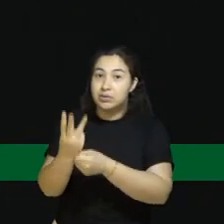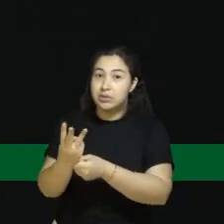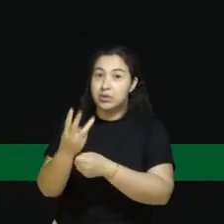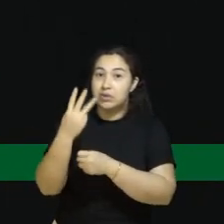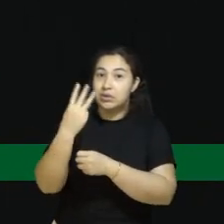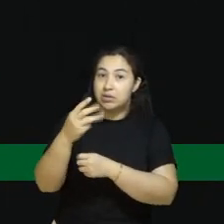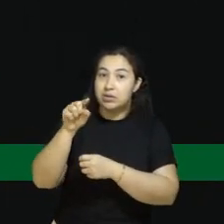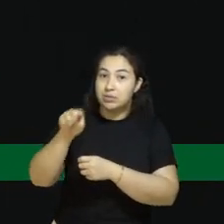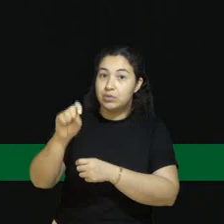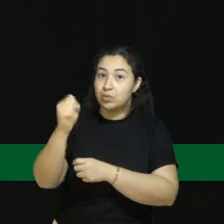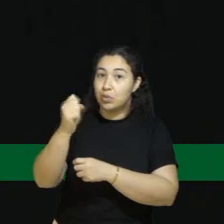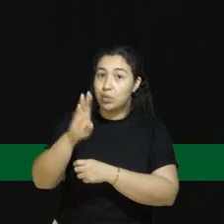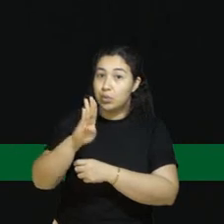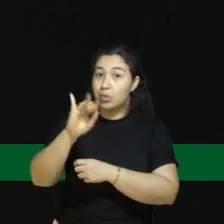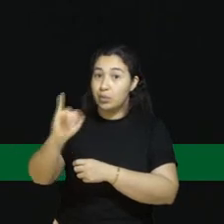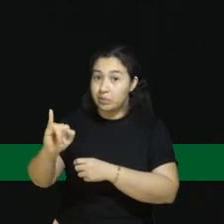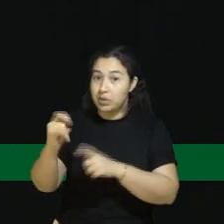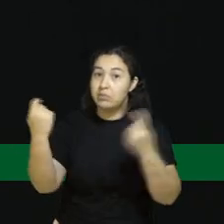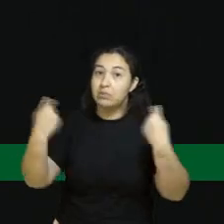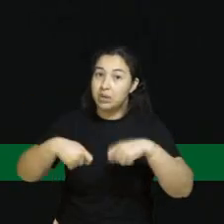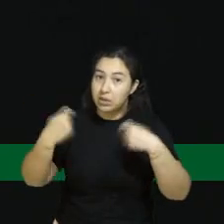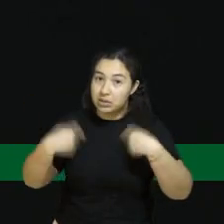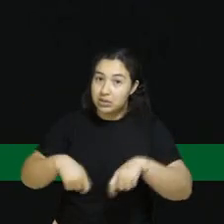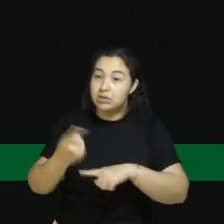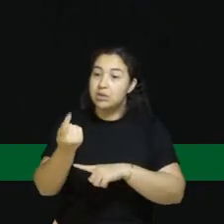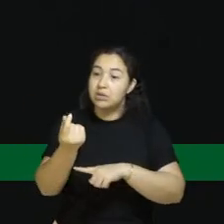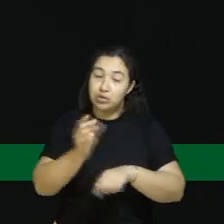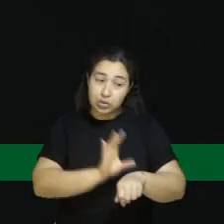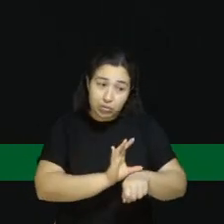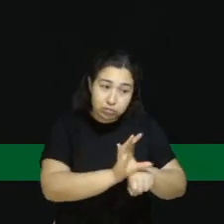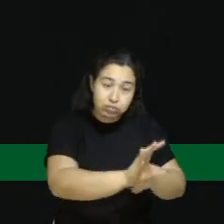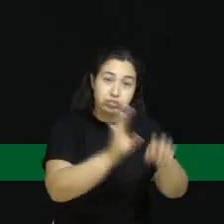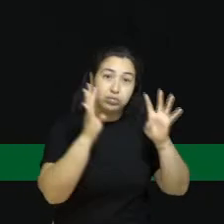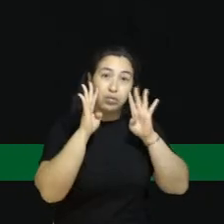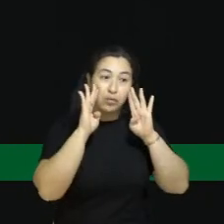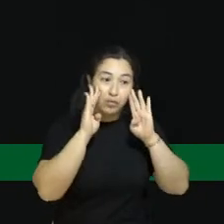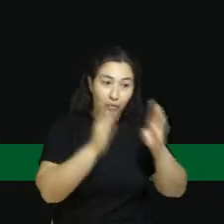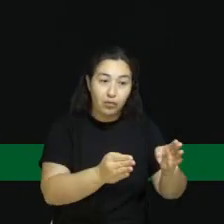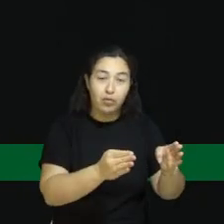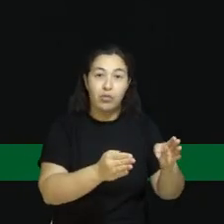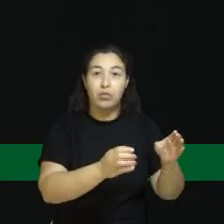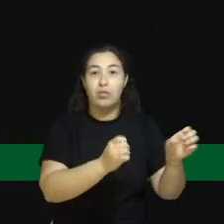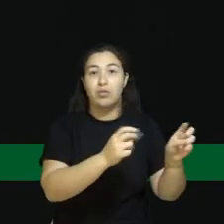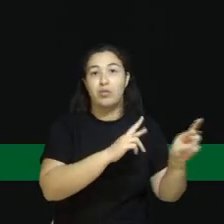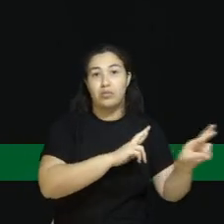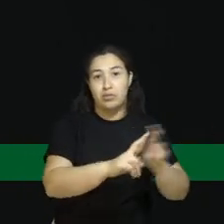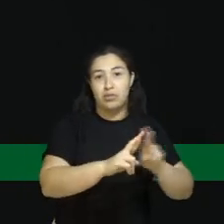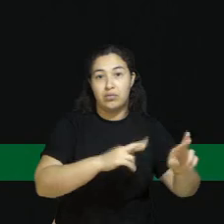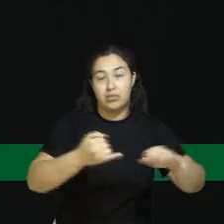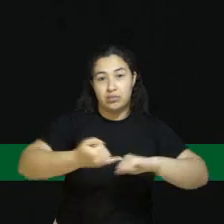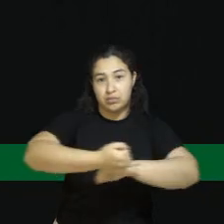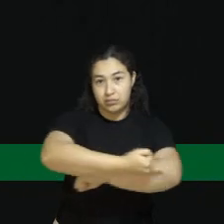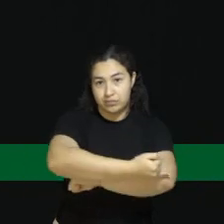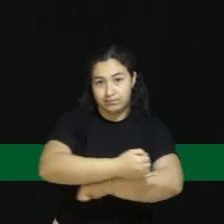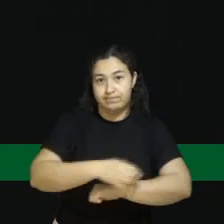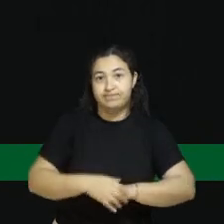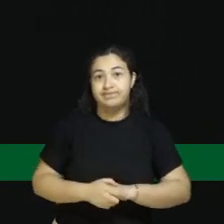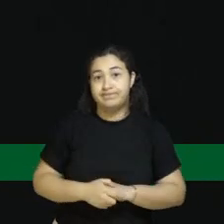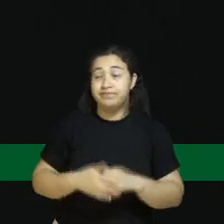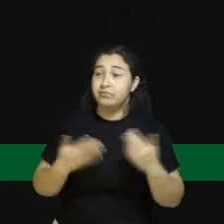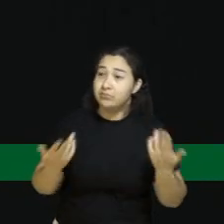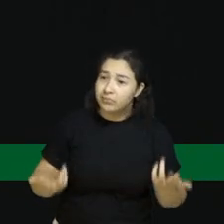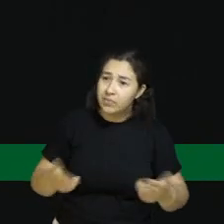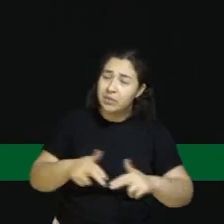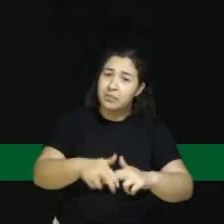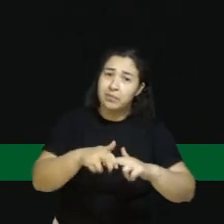IPVA. Esse recurso deveria ser de forma prioritária canalizada para investimentos em infraestrutura rodoviária. Por isso o clamor